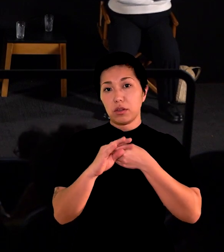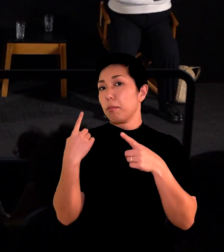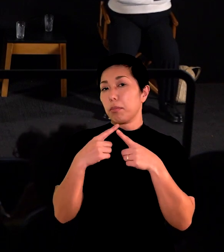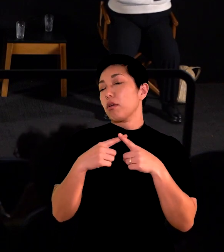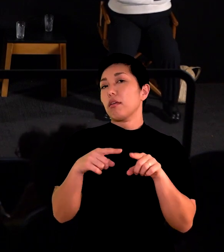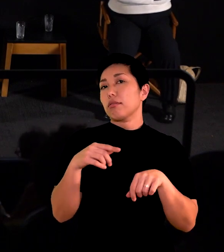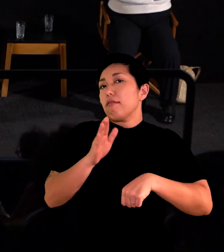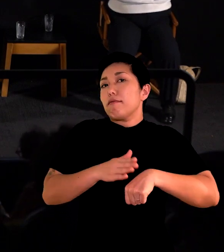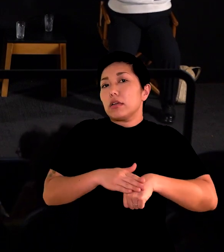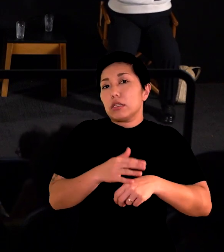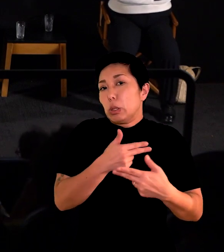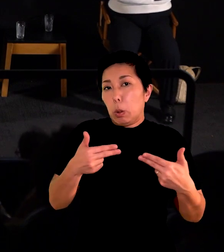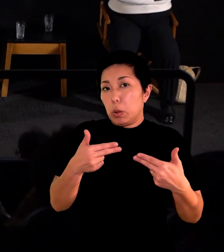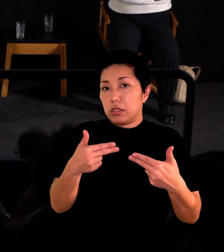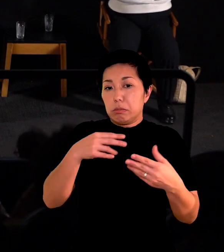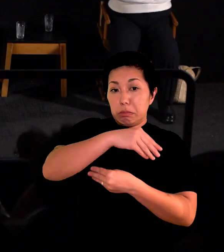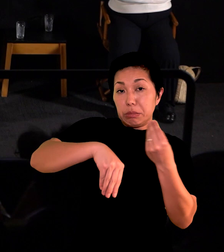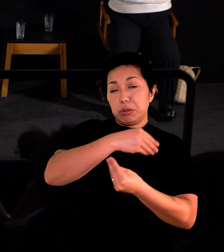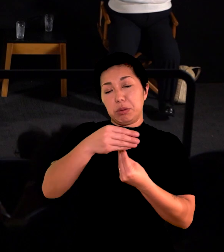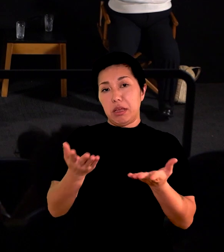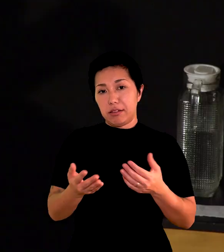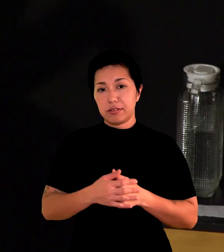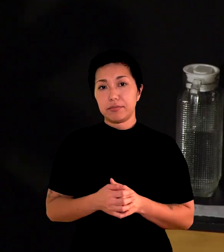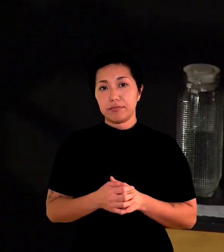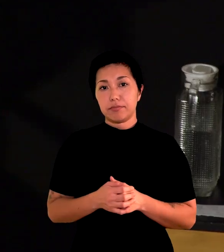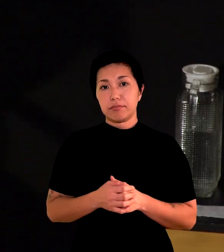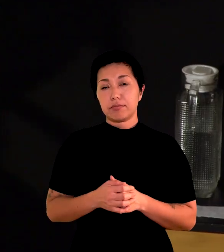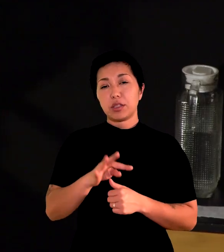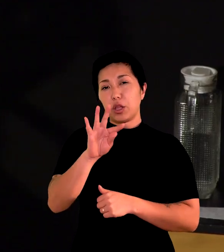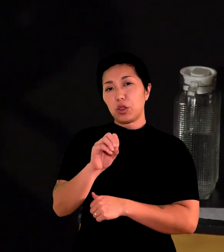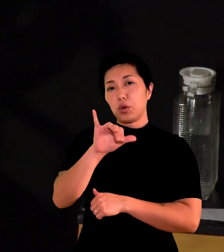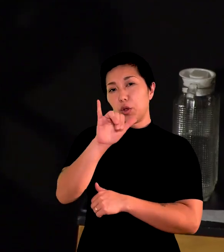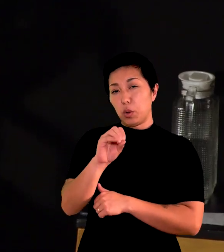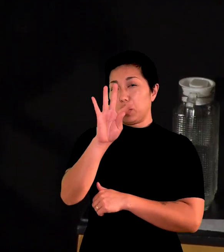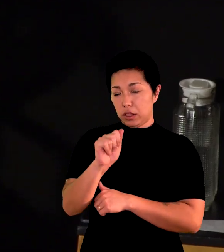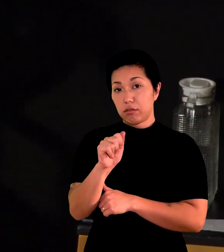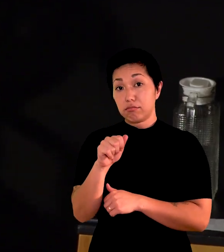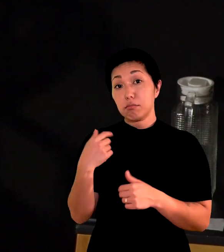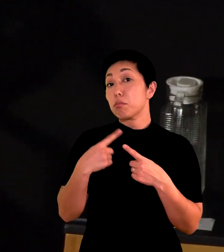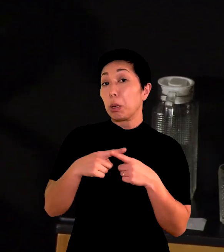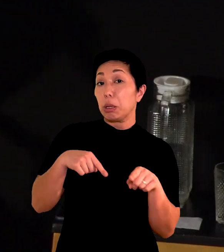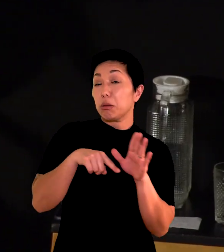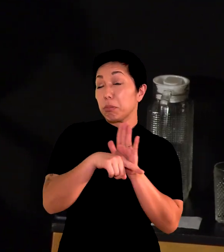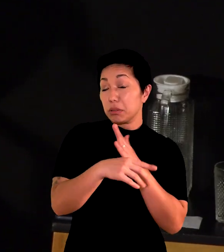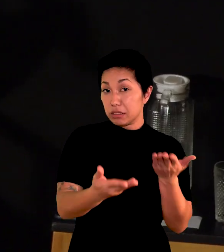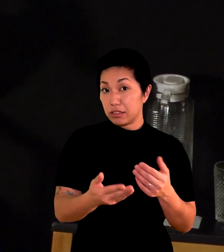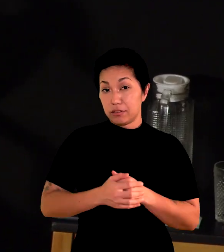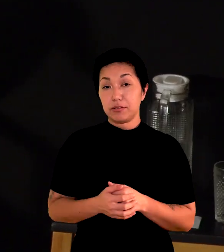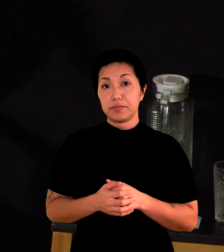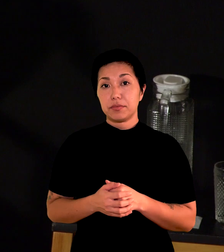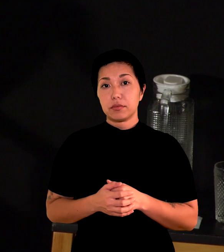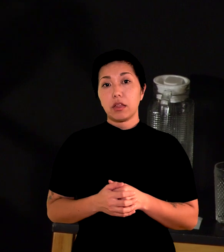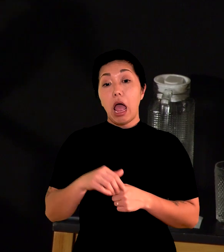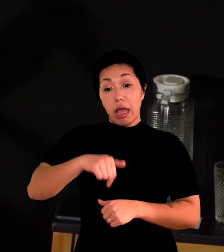essa coisa de híbrido? Não é? Mas, de qualquer maneira, pesquisa. O que eu estou dizendo é que, no caso do